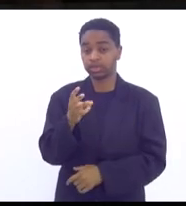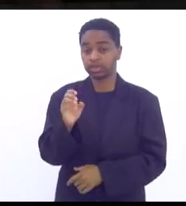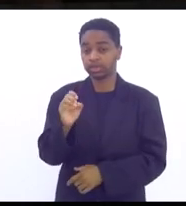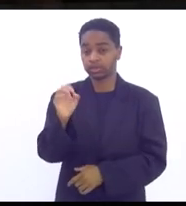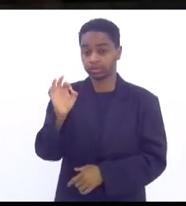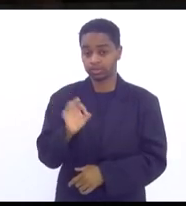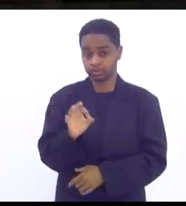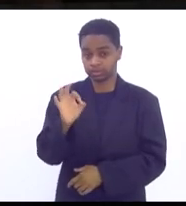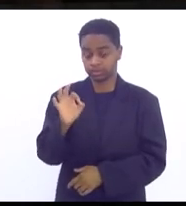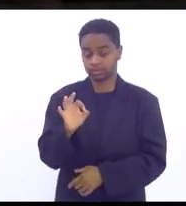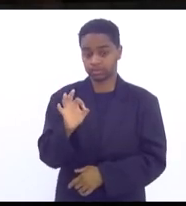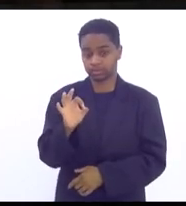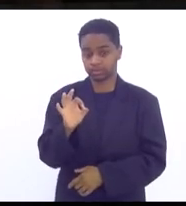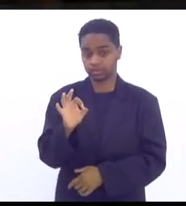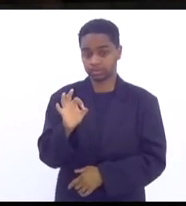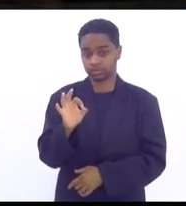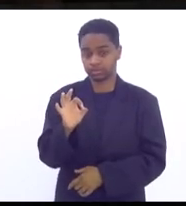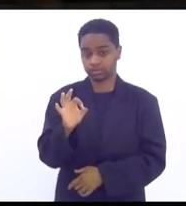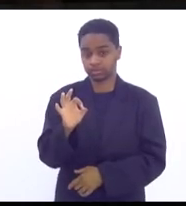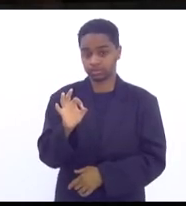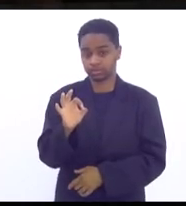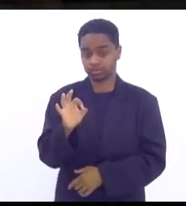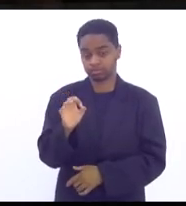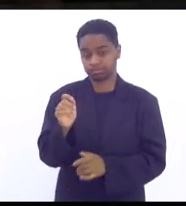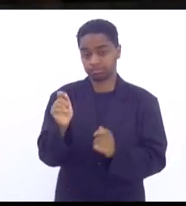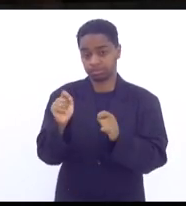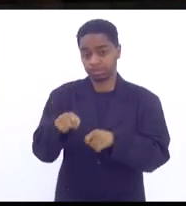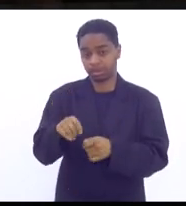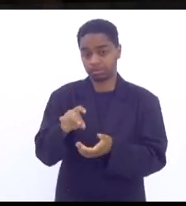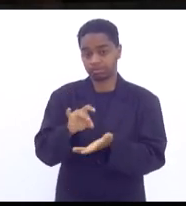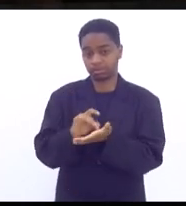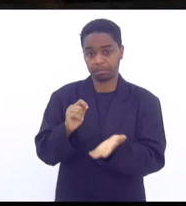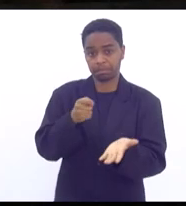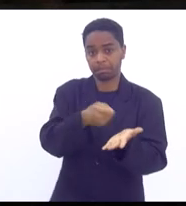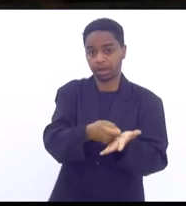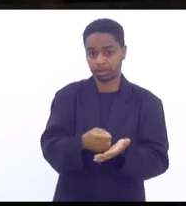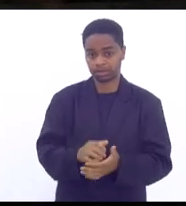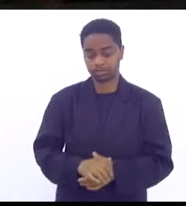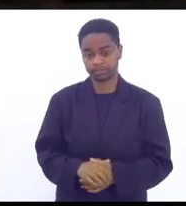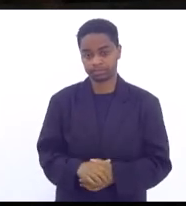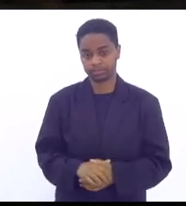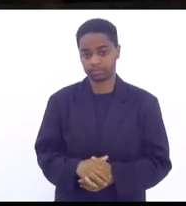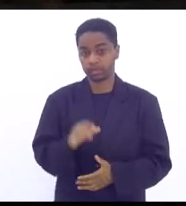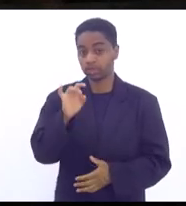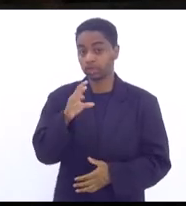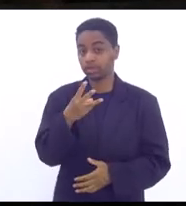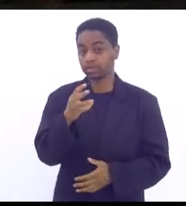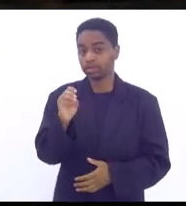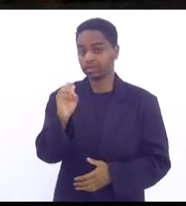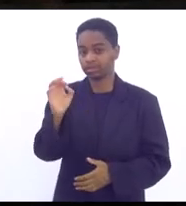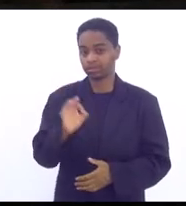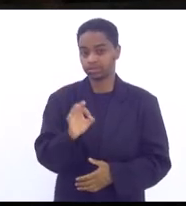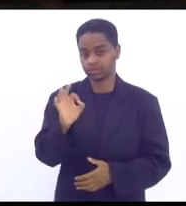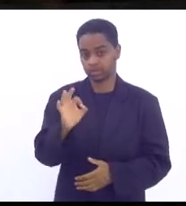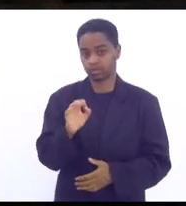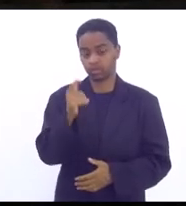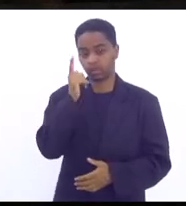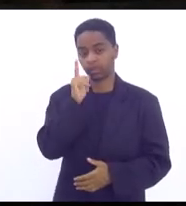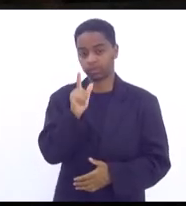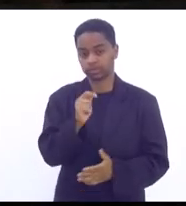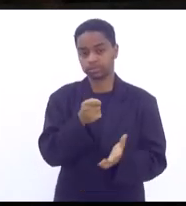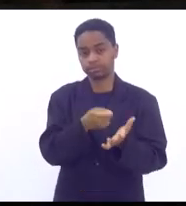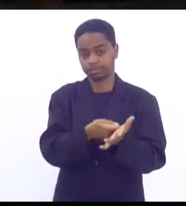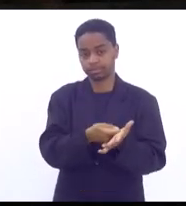da mesma é possível de retornar. Somente 30% da mesma